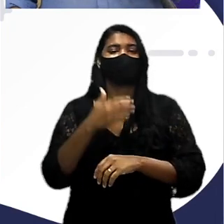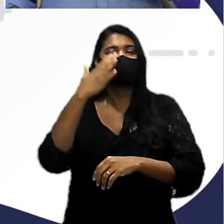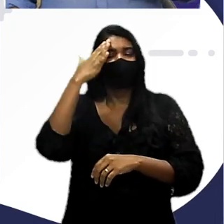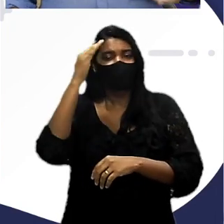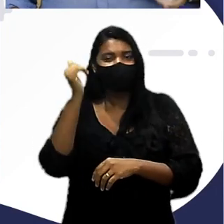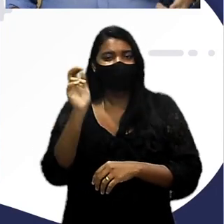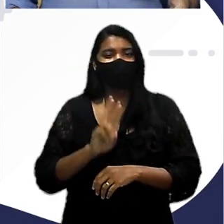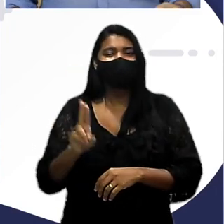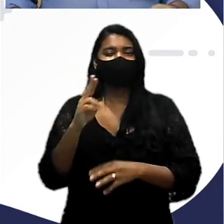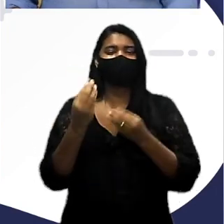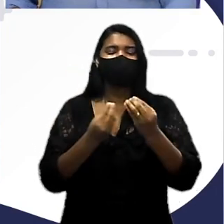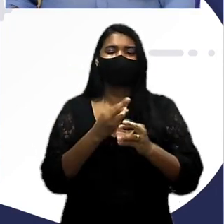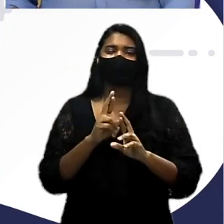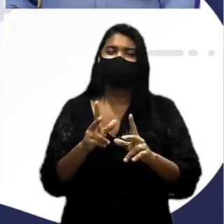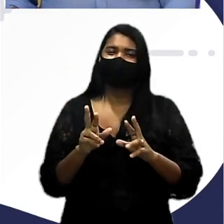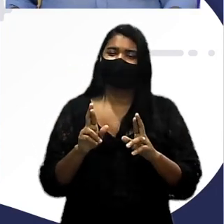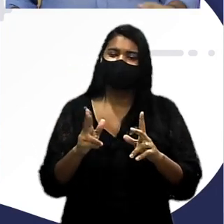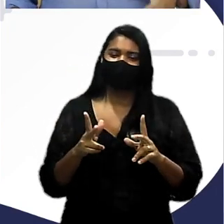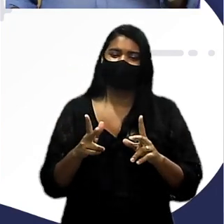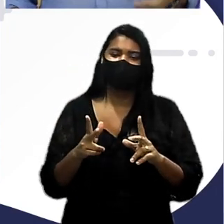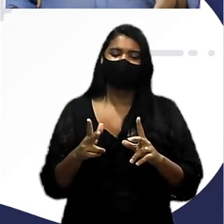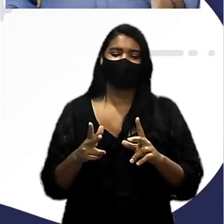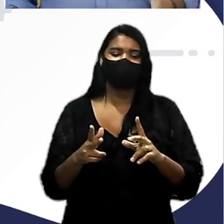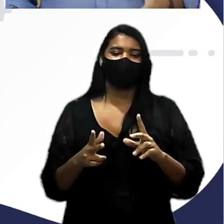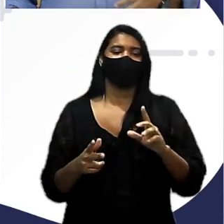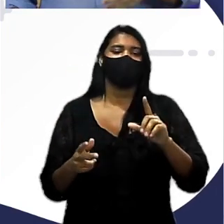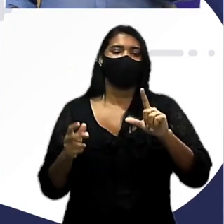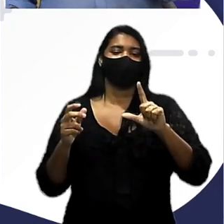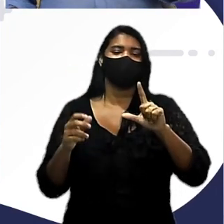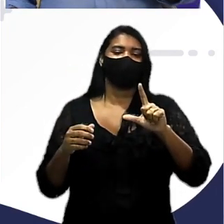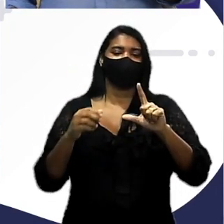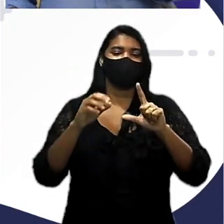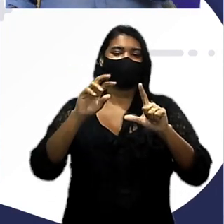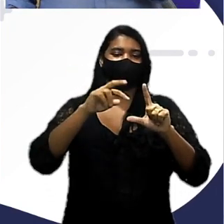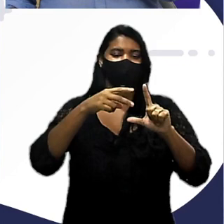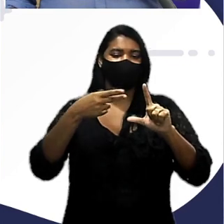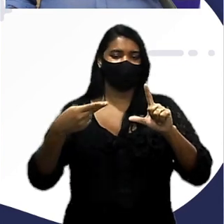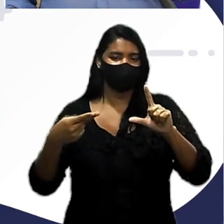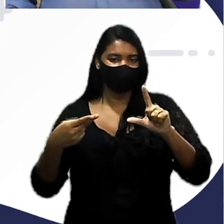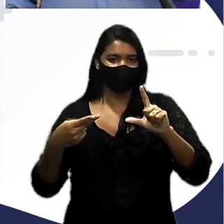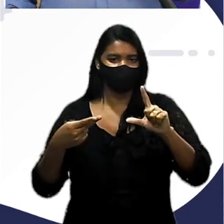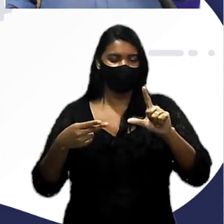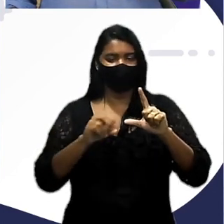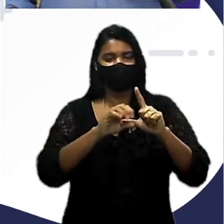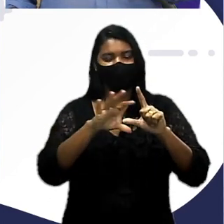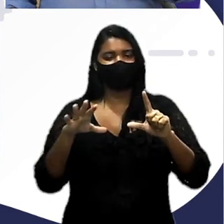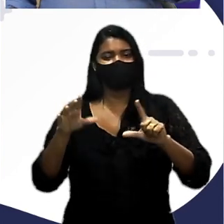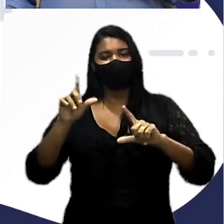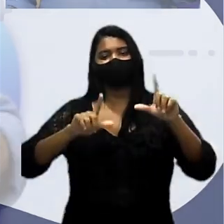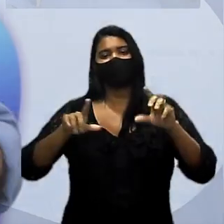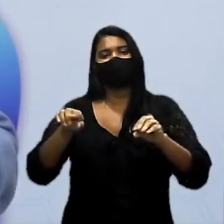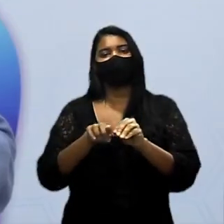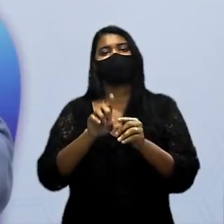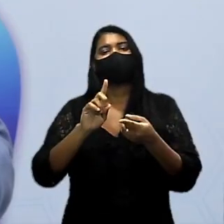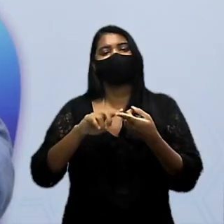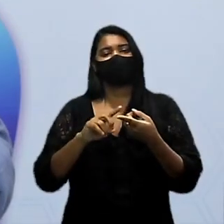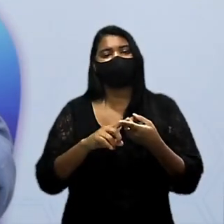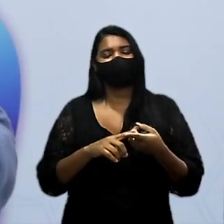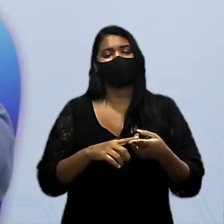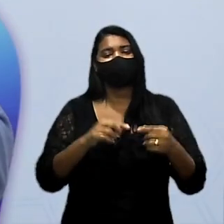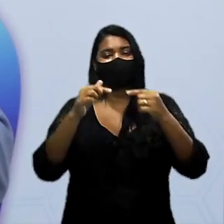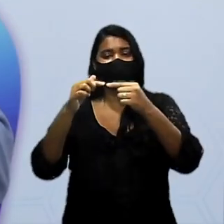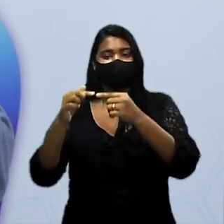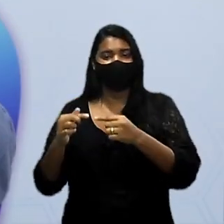da utilização de diferentes mídias. Esse profissional ele está sempre buscando se